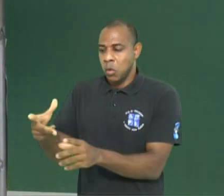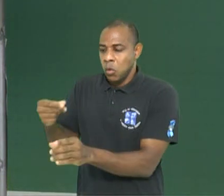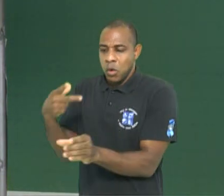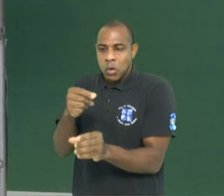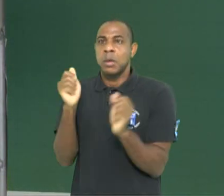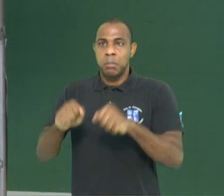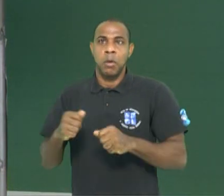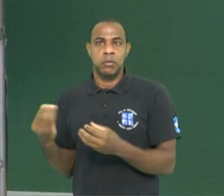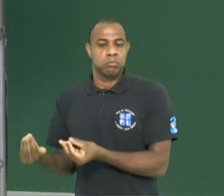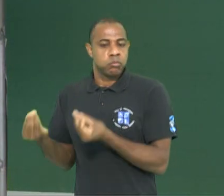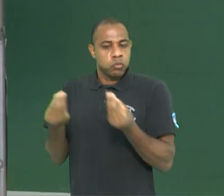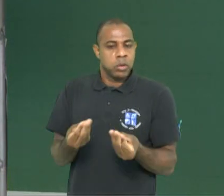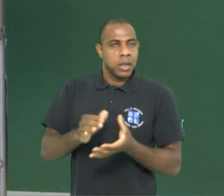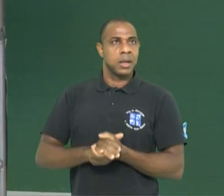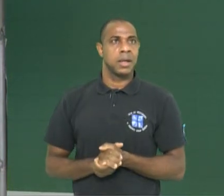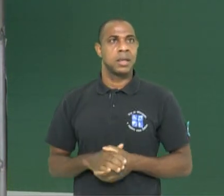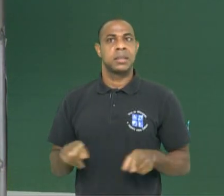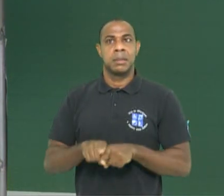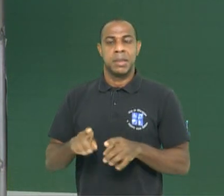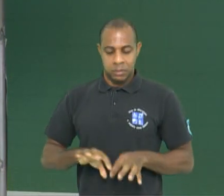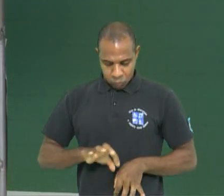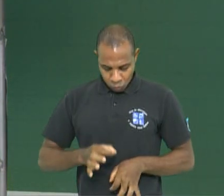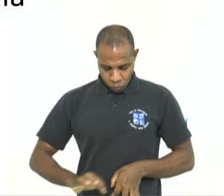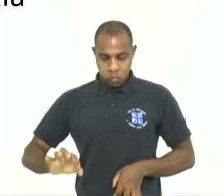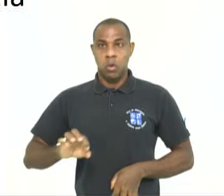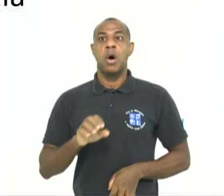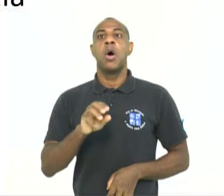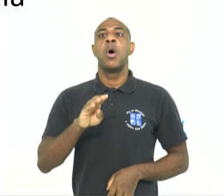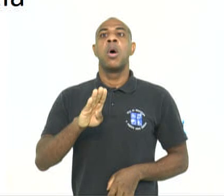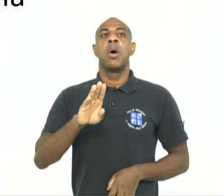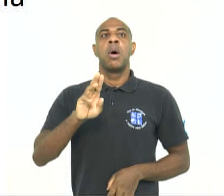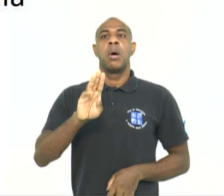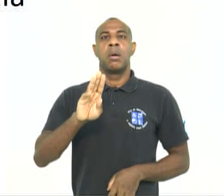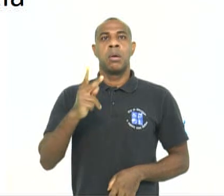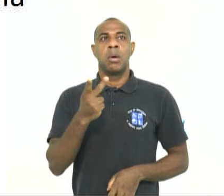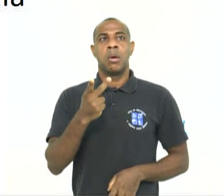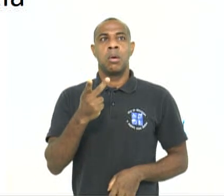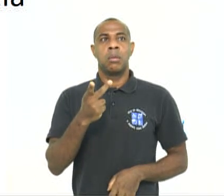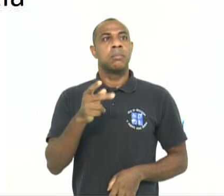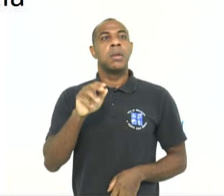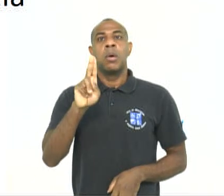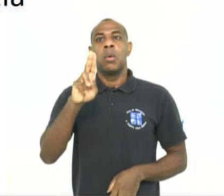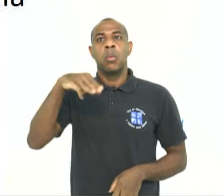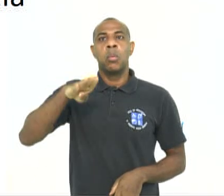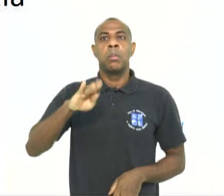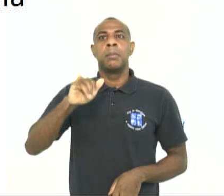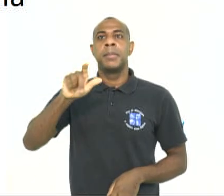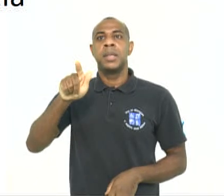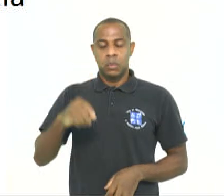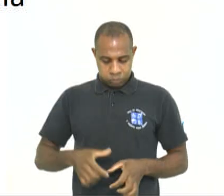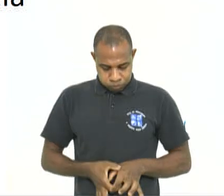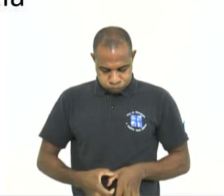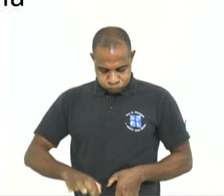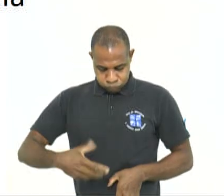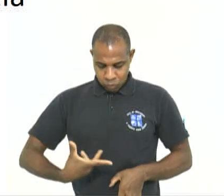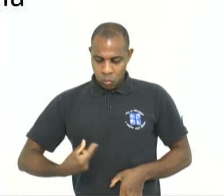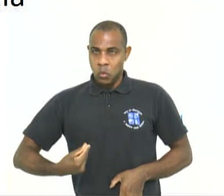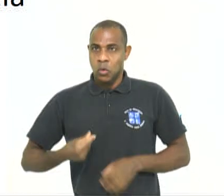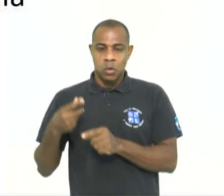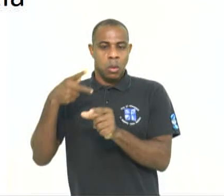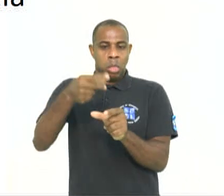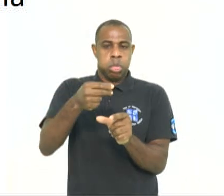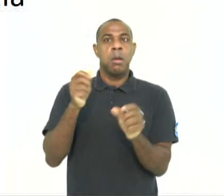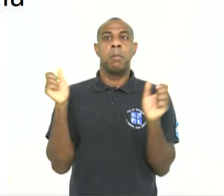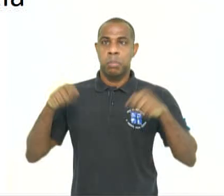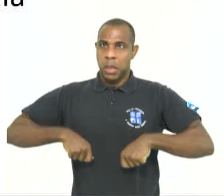doação. Do cordão umbilical, dá para guardar células tronco após o parto e conservar em locais públicos. Fica lá